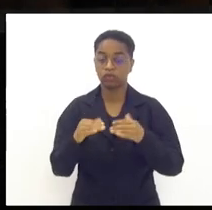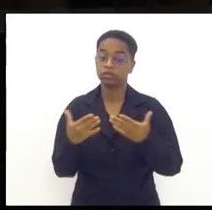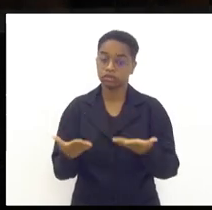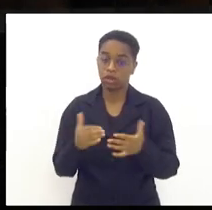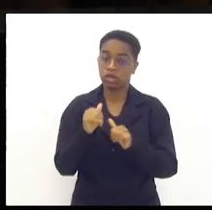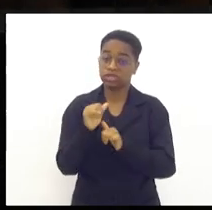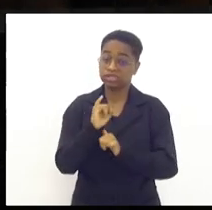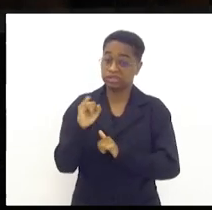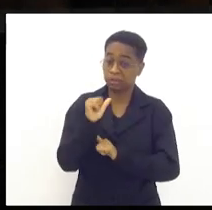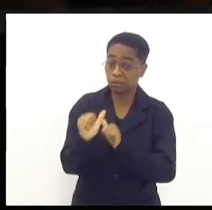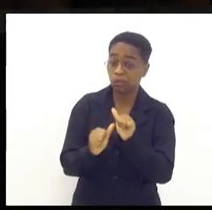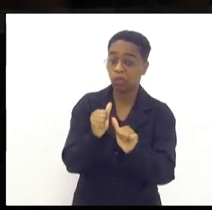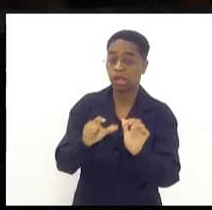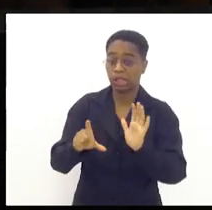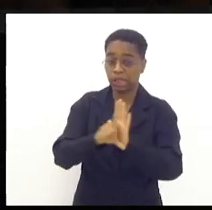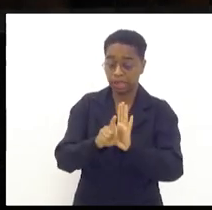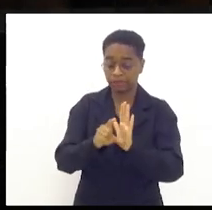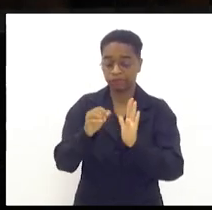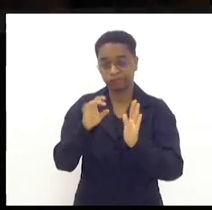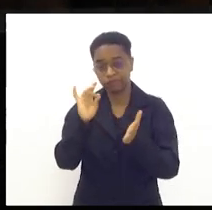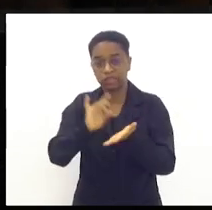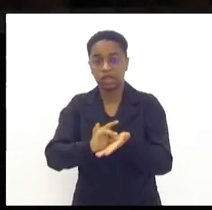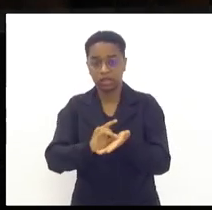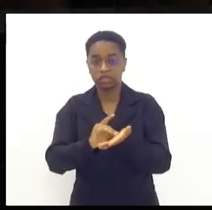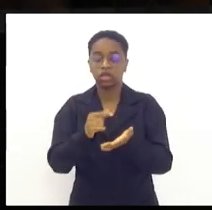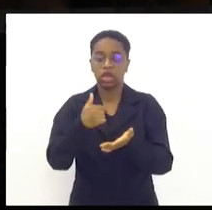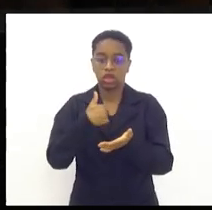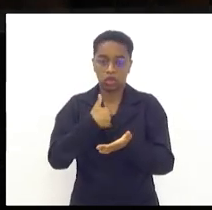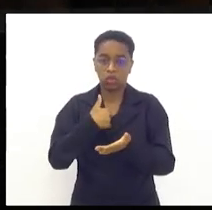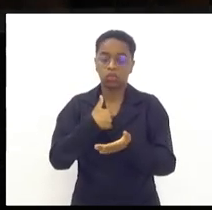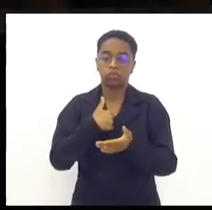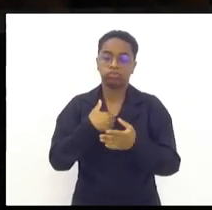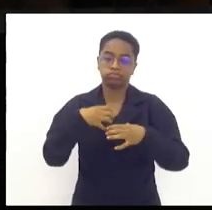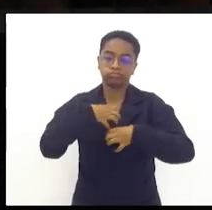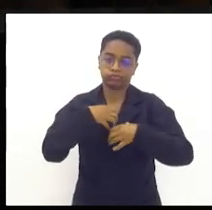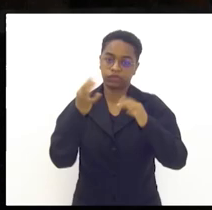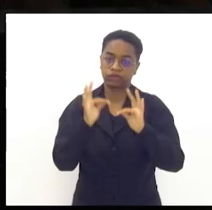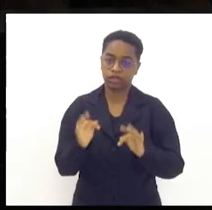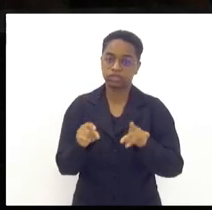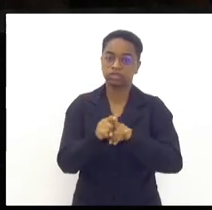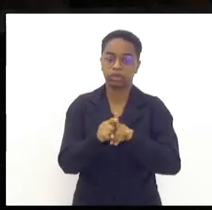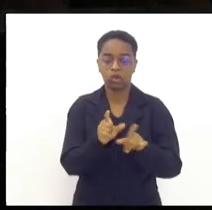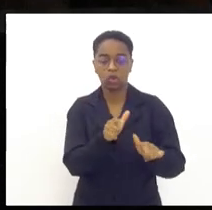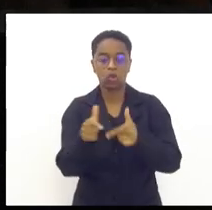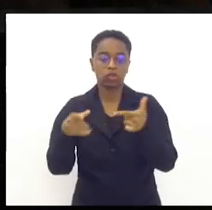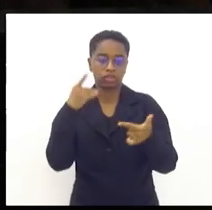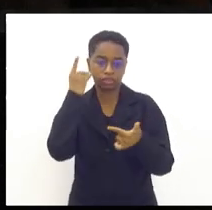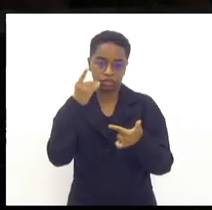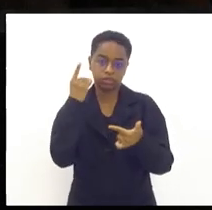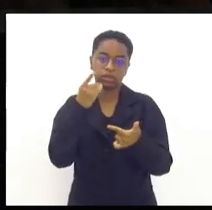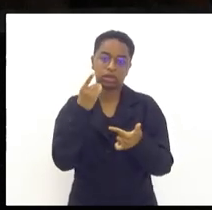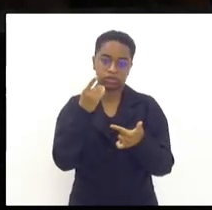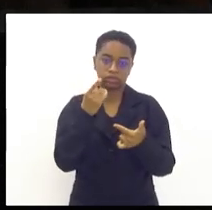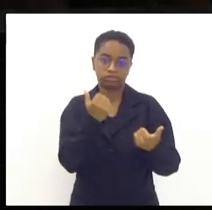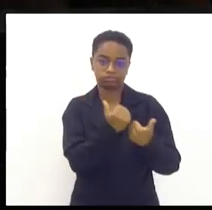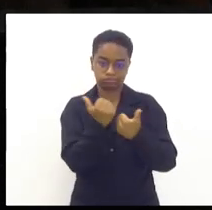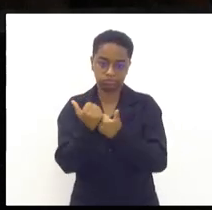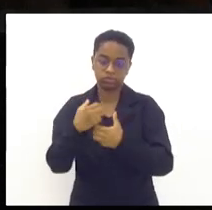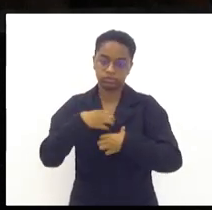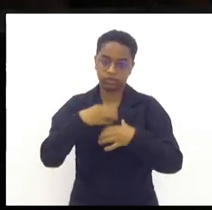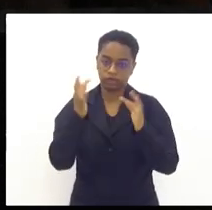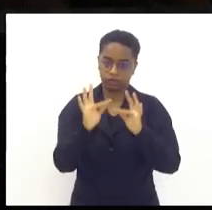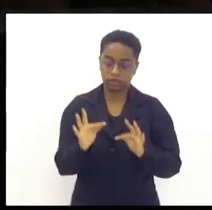a autoria do parlamento como um todo que votou favorável. Então, a satisfação desse